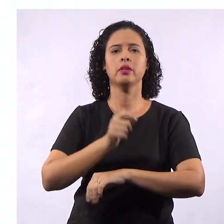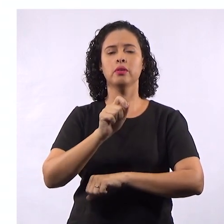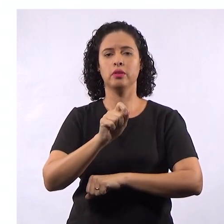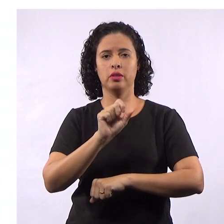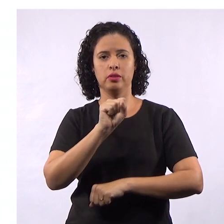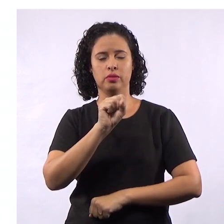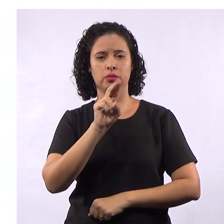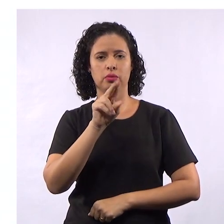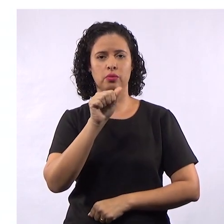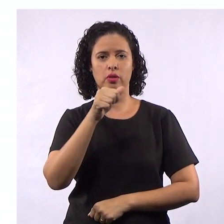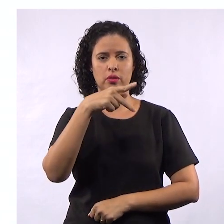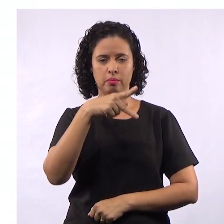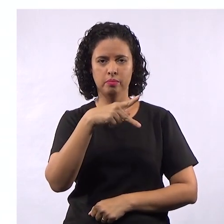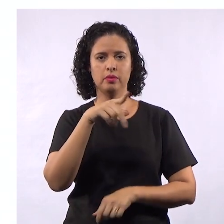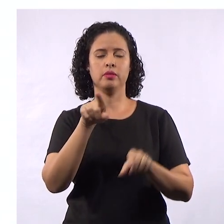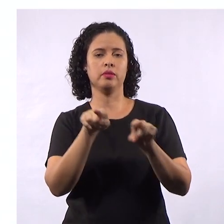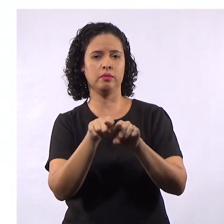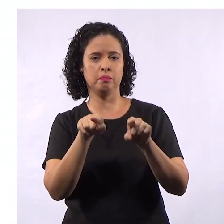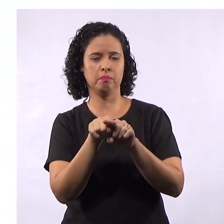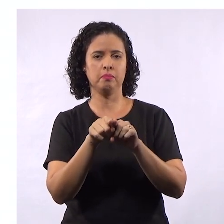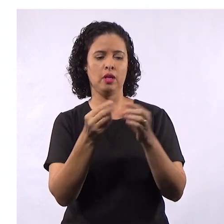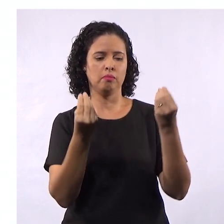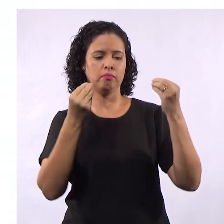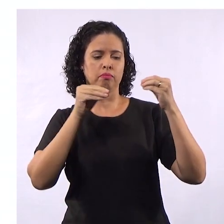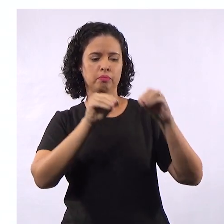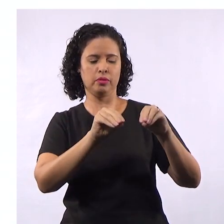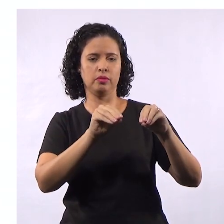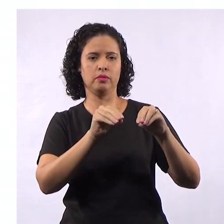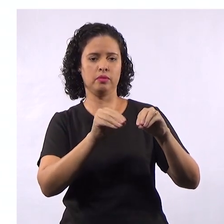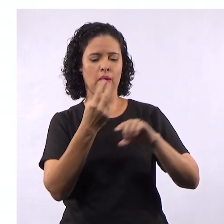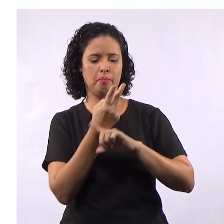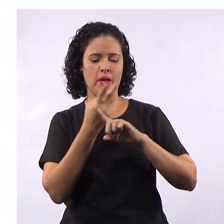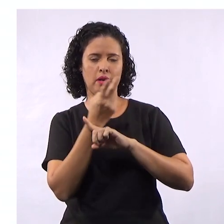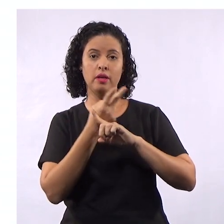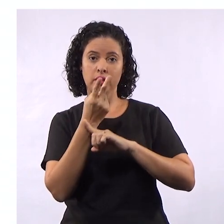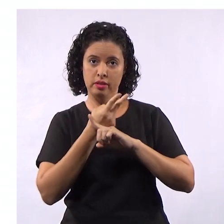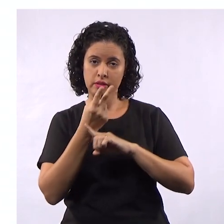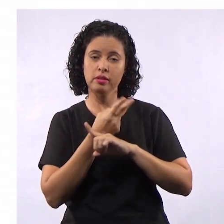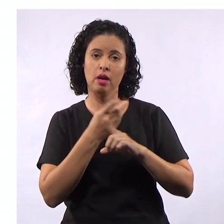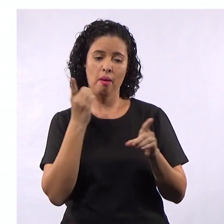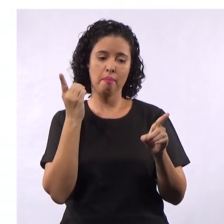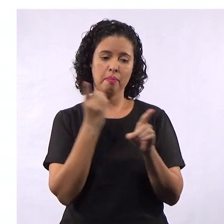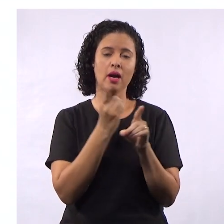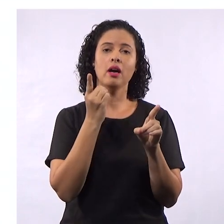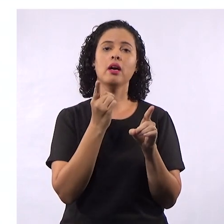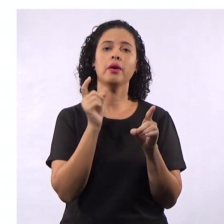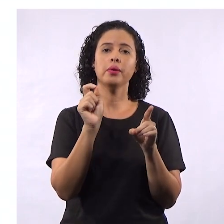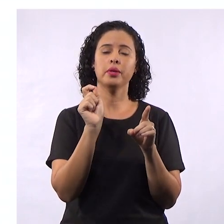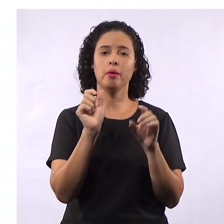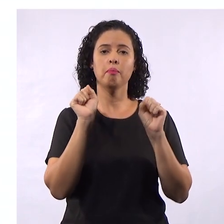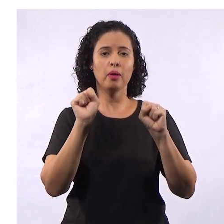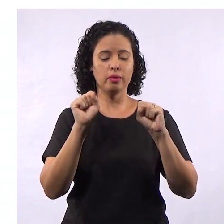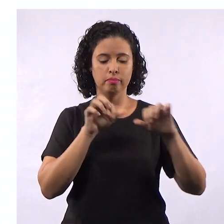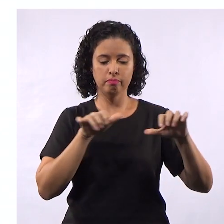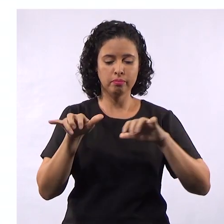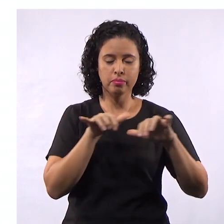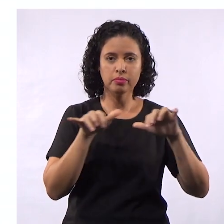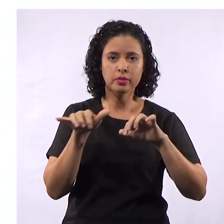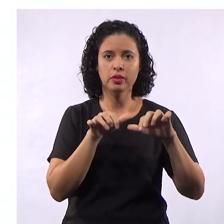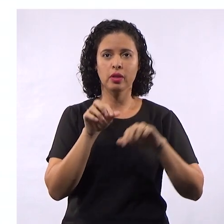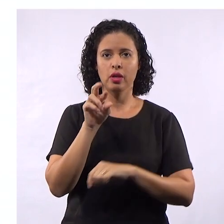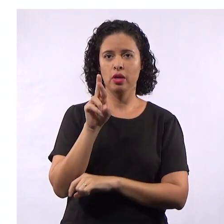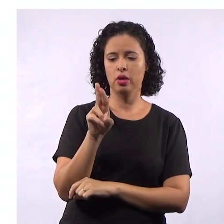virtual, vai colocar aqui na busca, né, no campo de busca de pesquisar, você vai localizar aqui, pode escrever